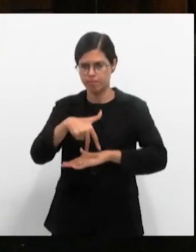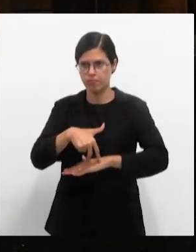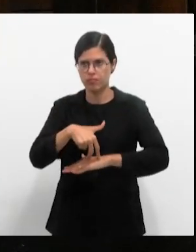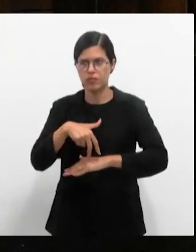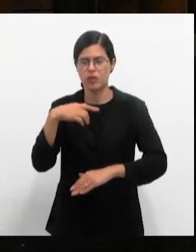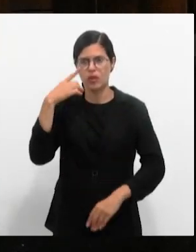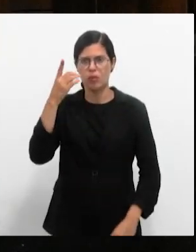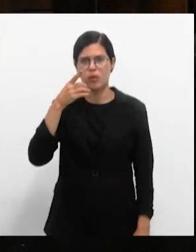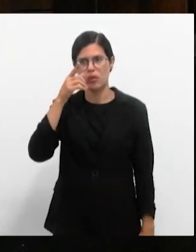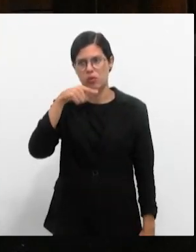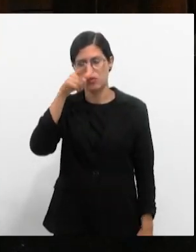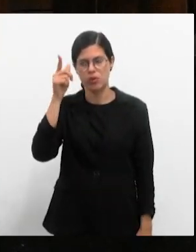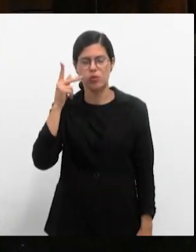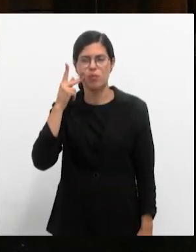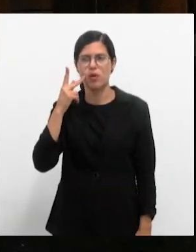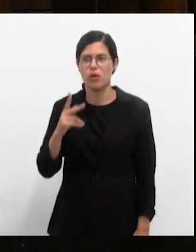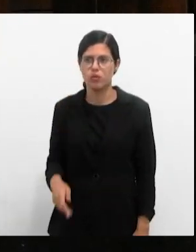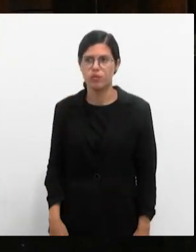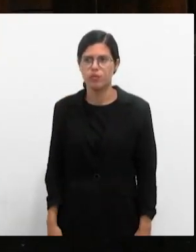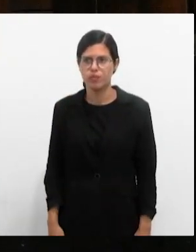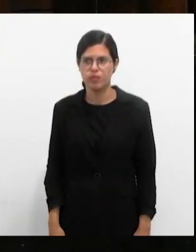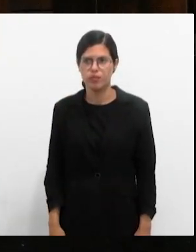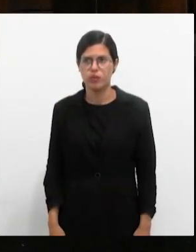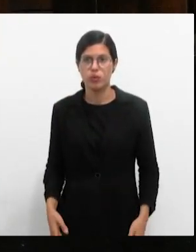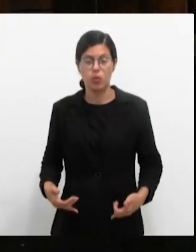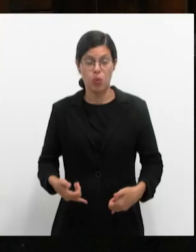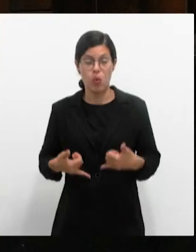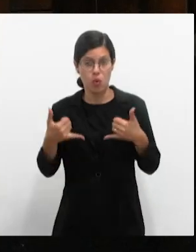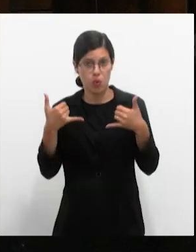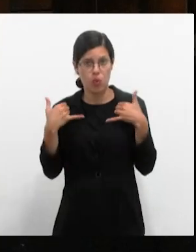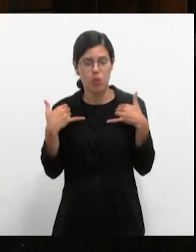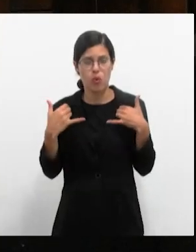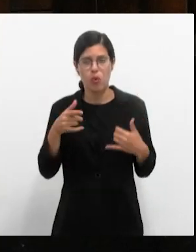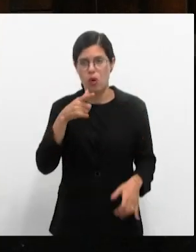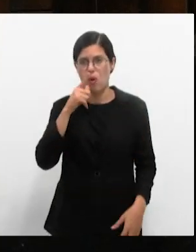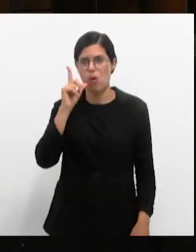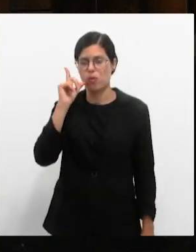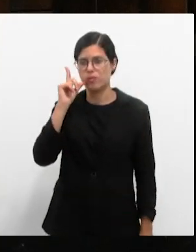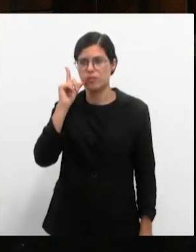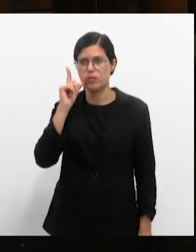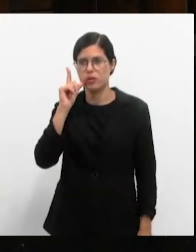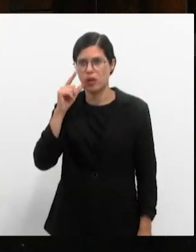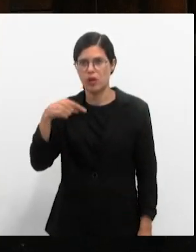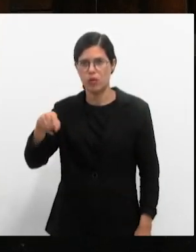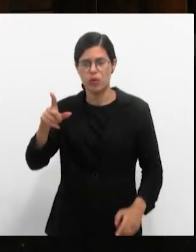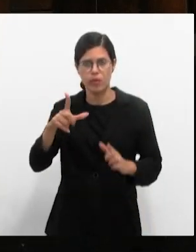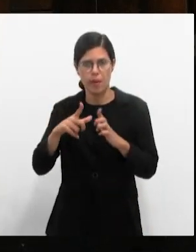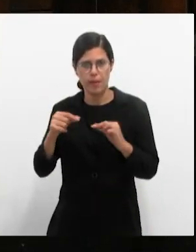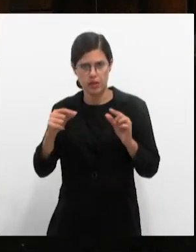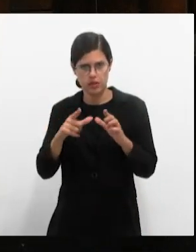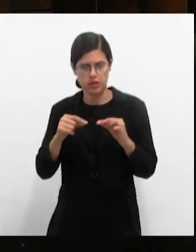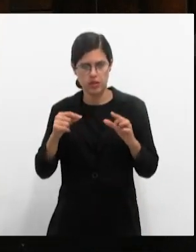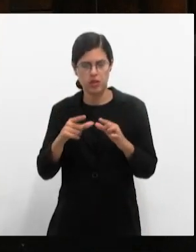deputado Luiz Paulo, é com muito orgulho que ontem estive em Brasília,